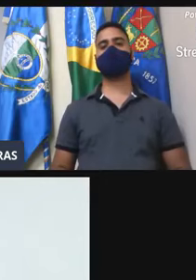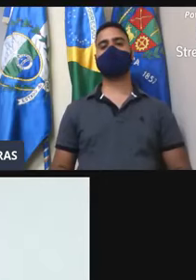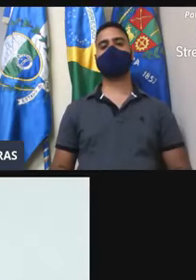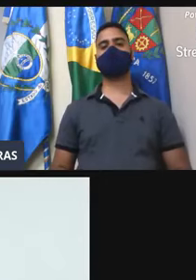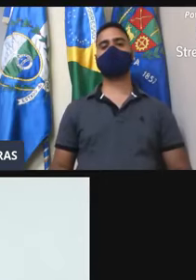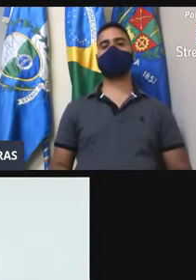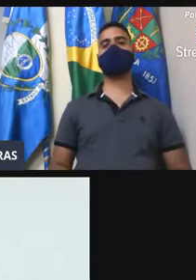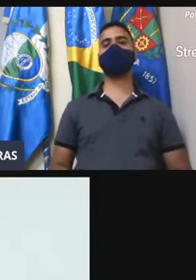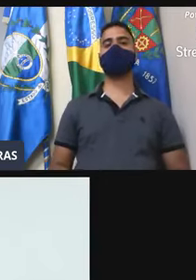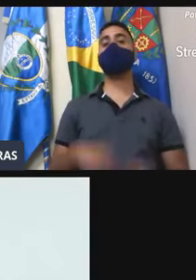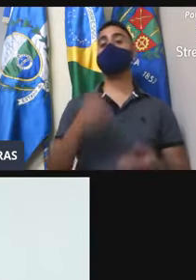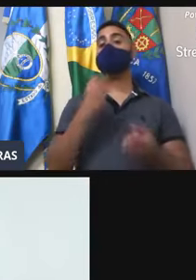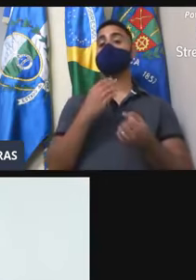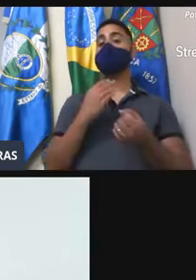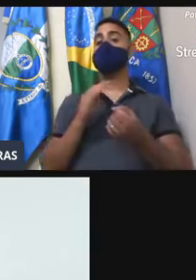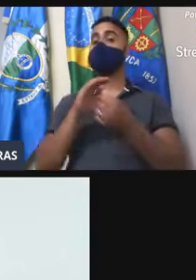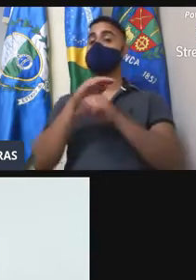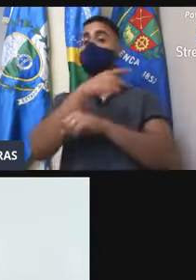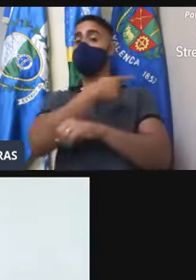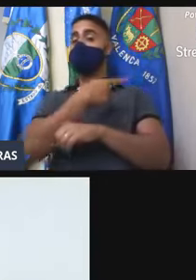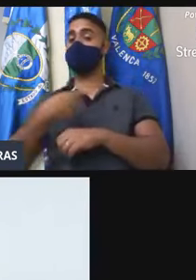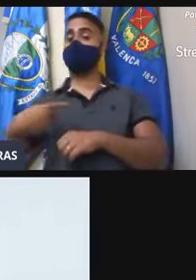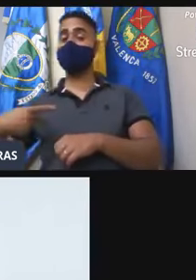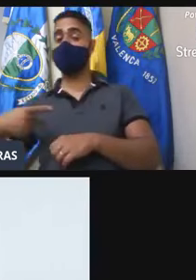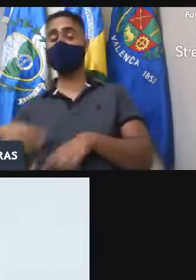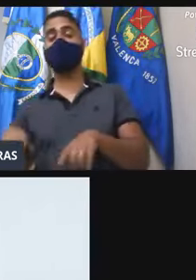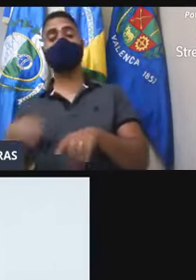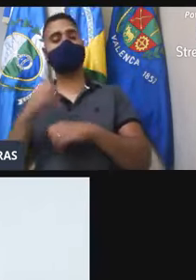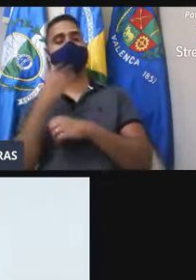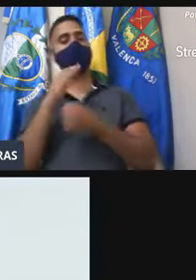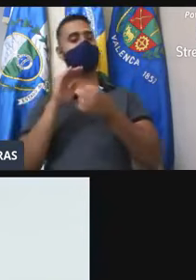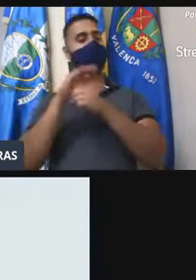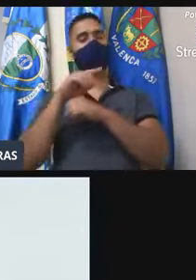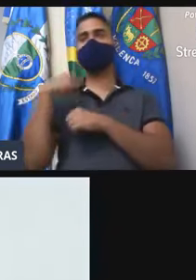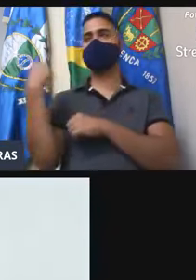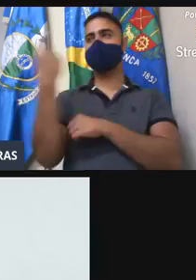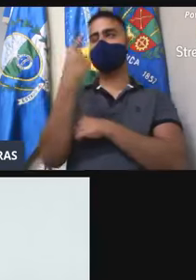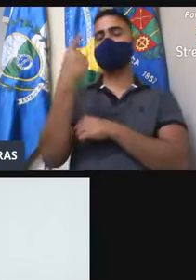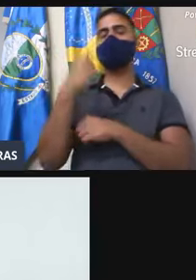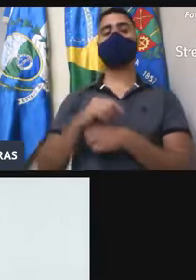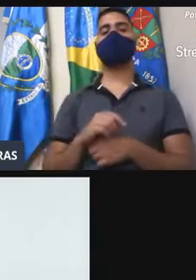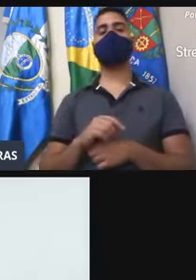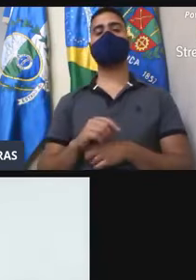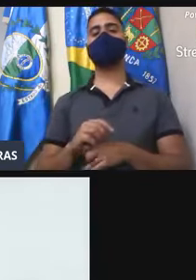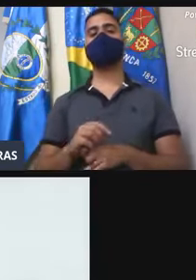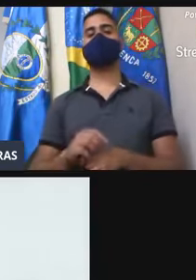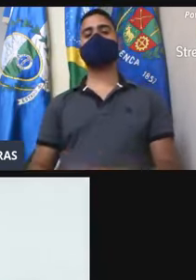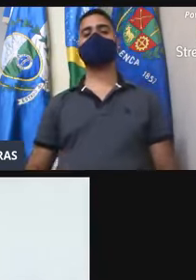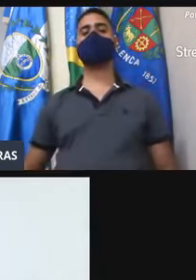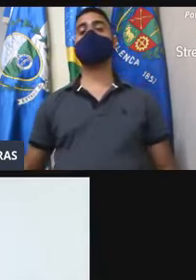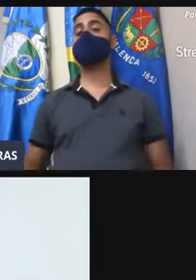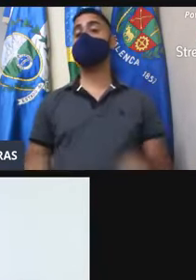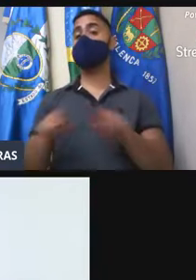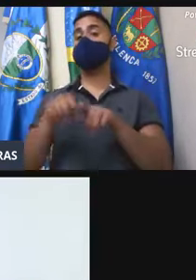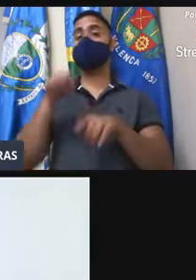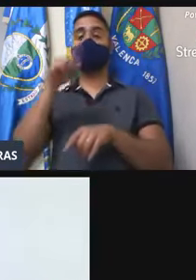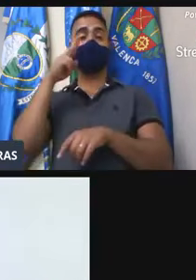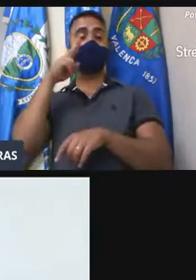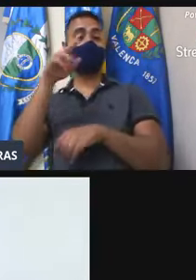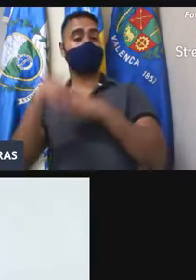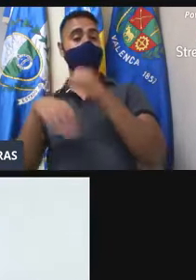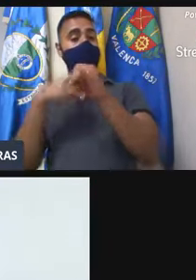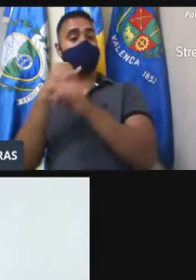Boa noite, presidente em exercício. Boa noite a todos vocês aí presentes. A quem acompanha a gente aqui pela internet,